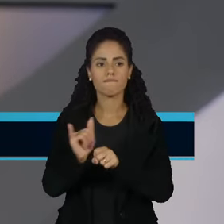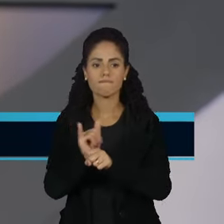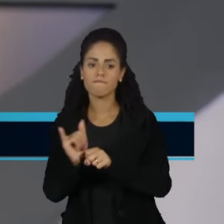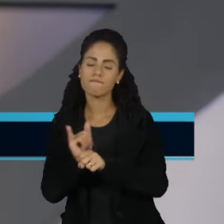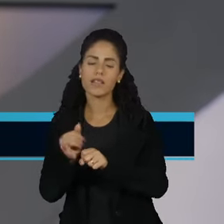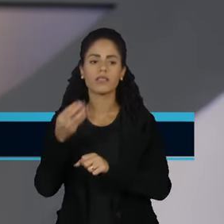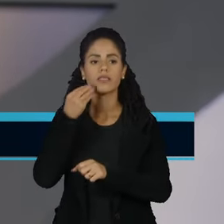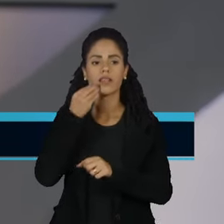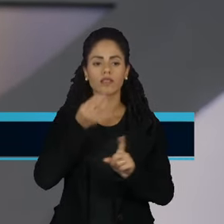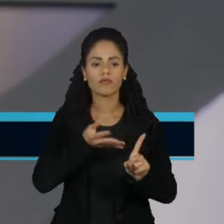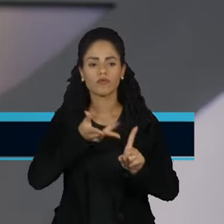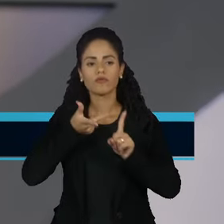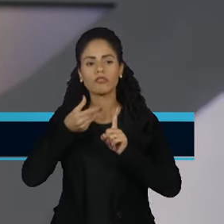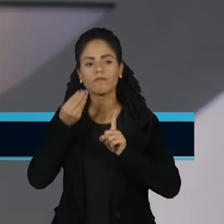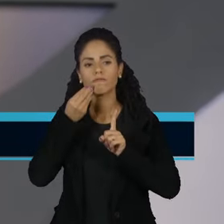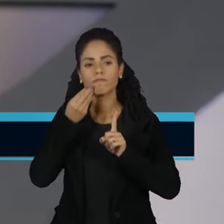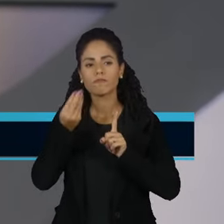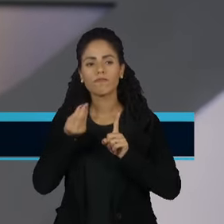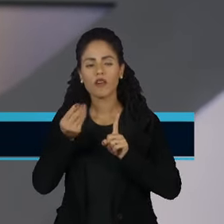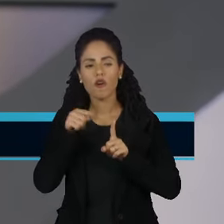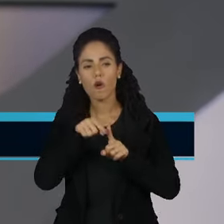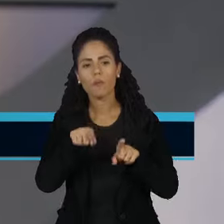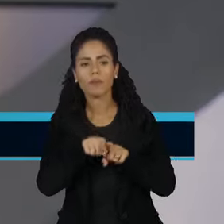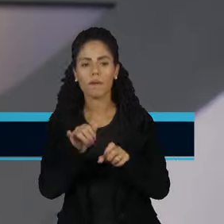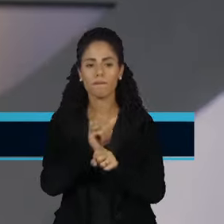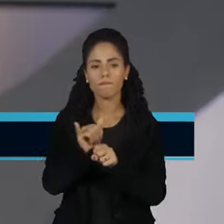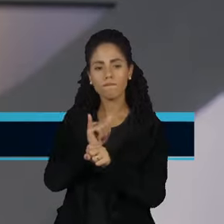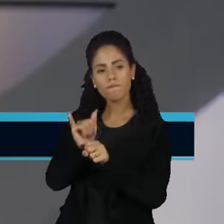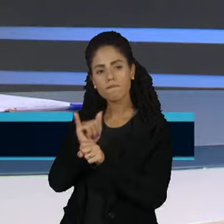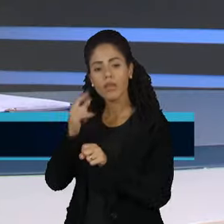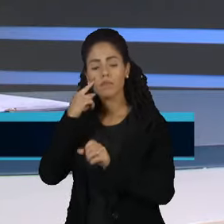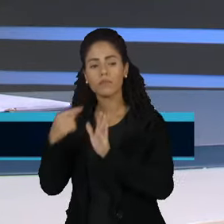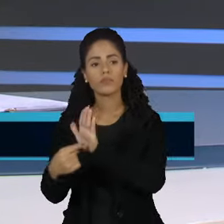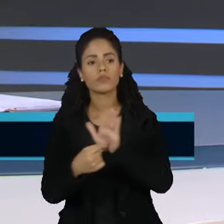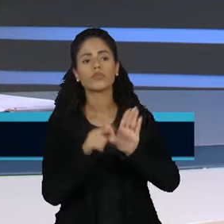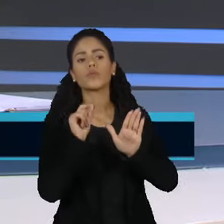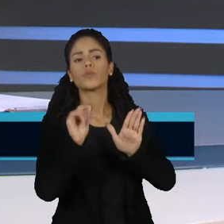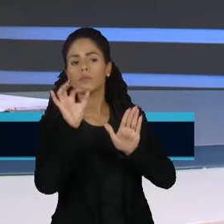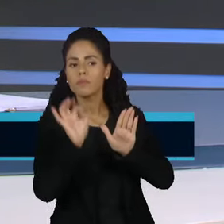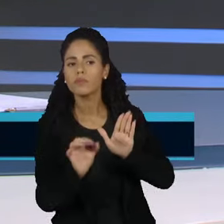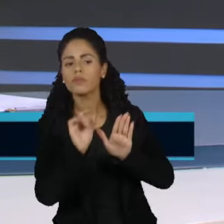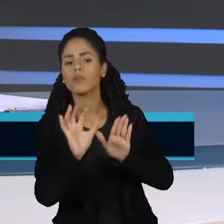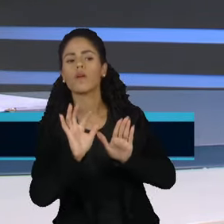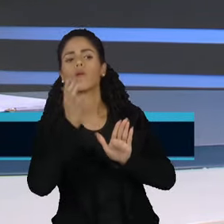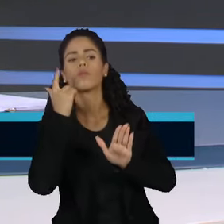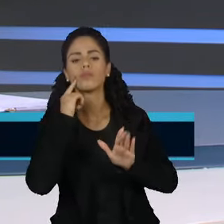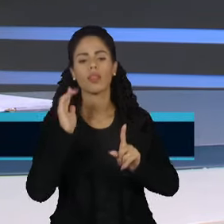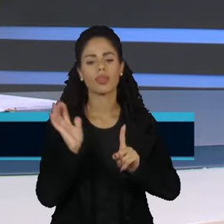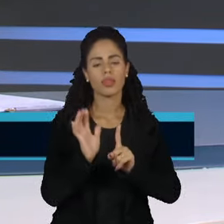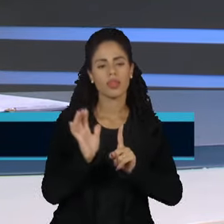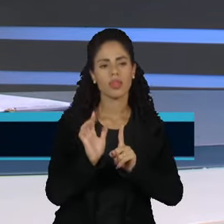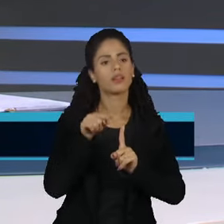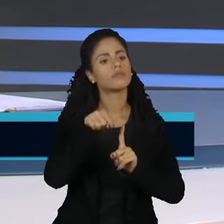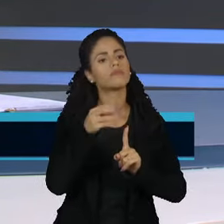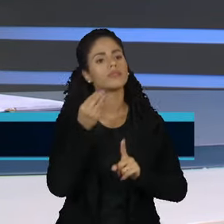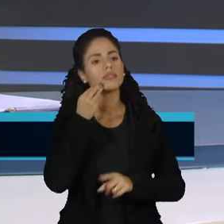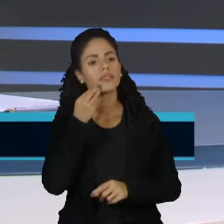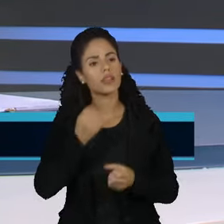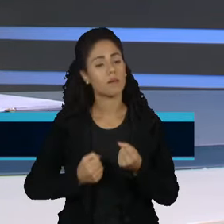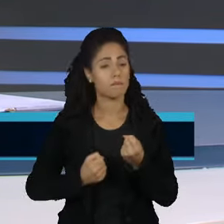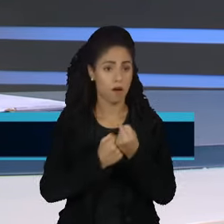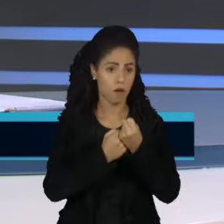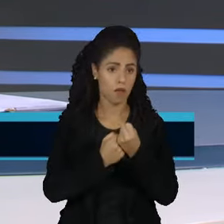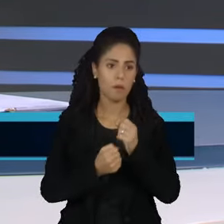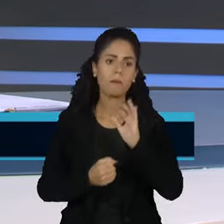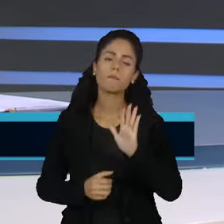narrativa maior e usar essas táticas para mostrar o que de fato está tendo de perseguição para conseguir apoio.